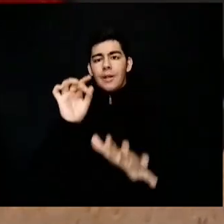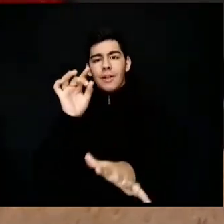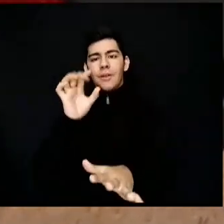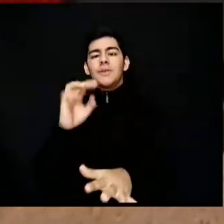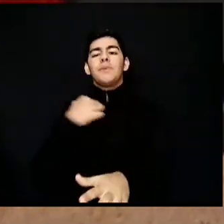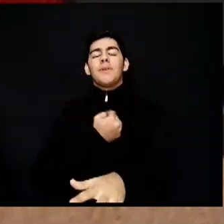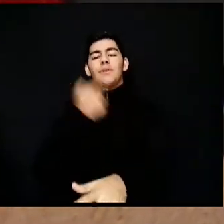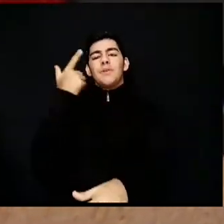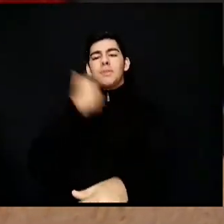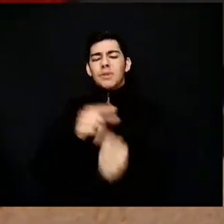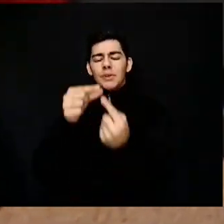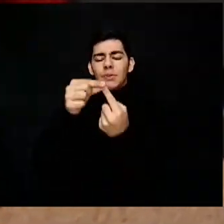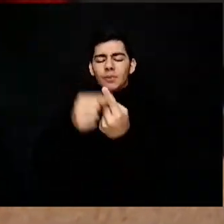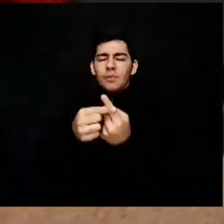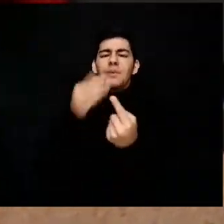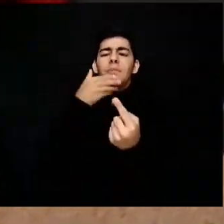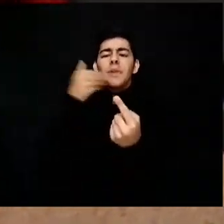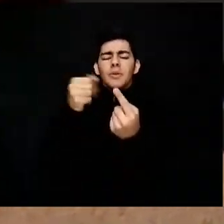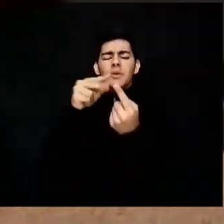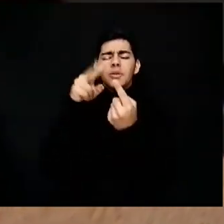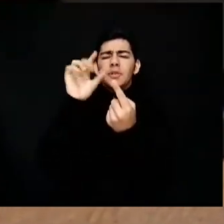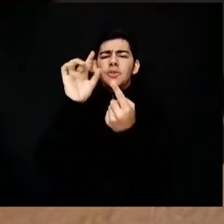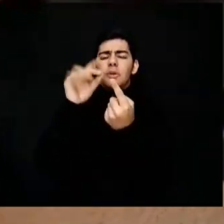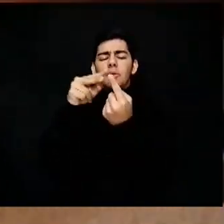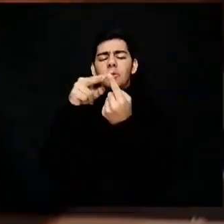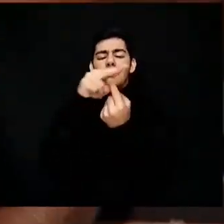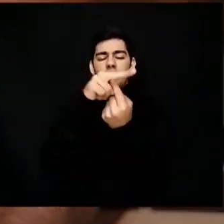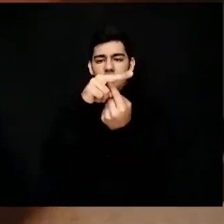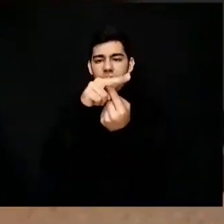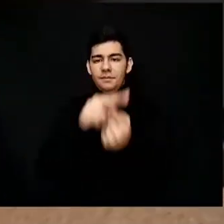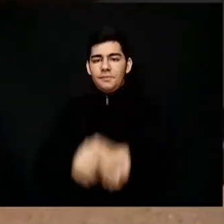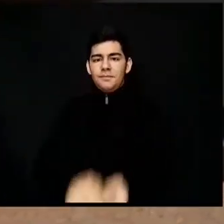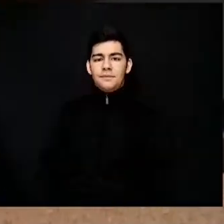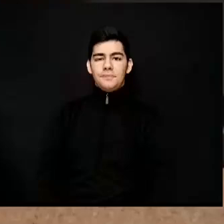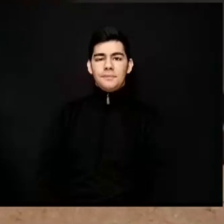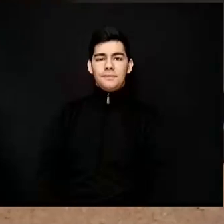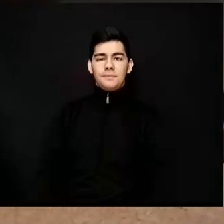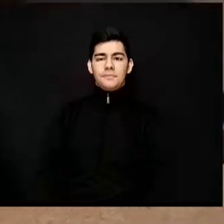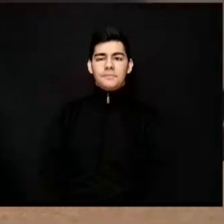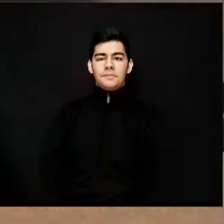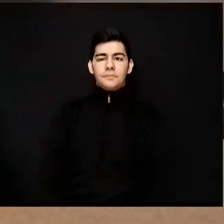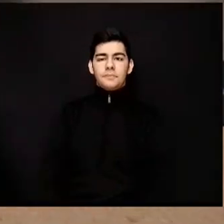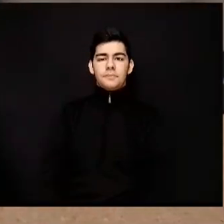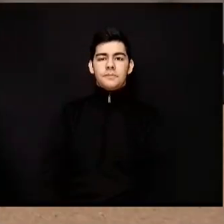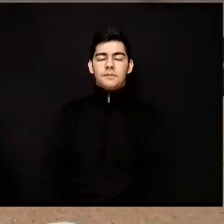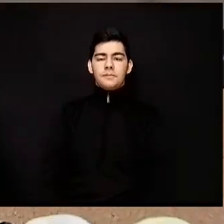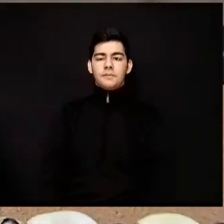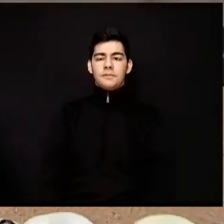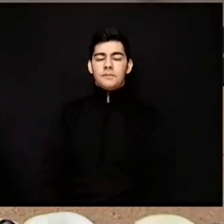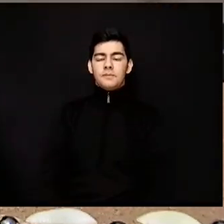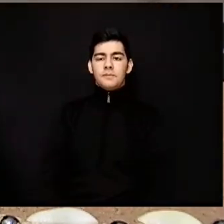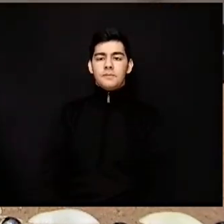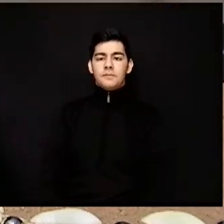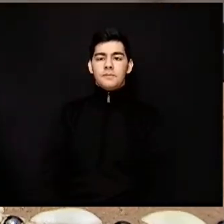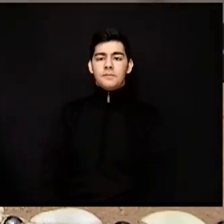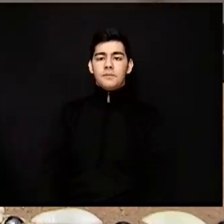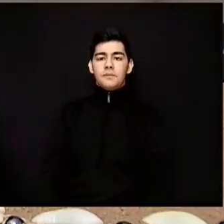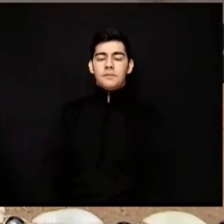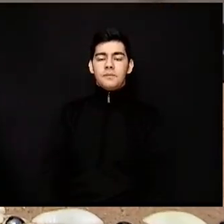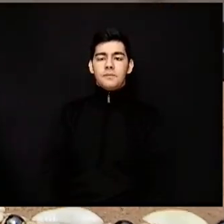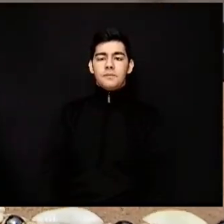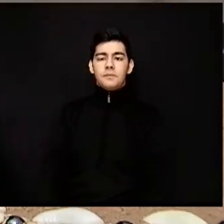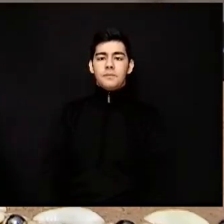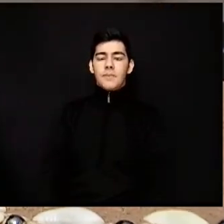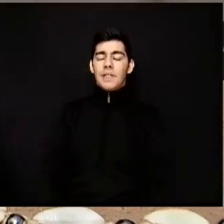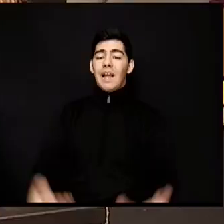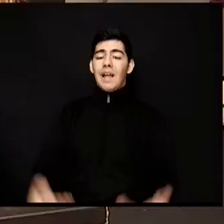desse desfiar. E aí, nós vamos colocar um búziozinho aqui na ponta,